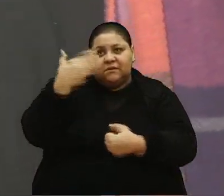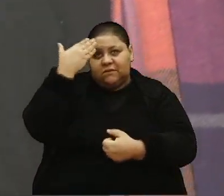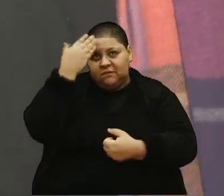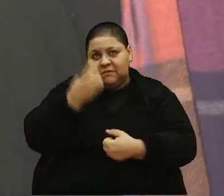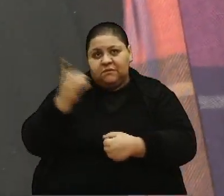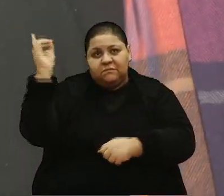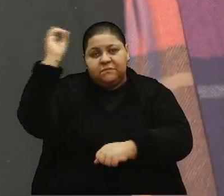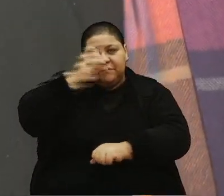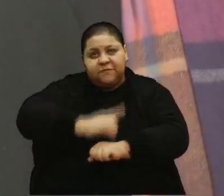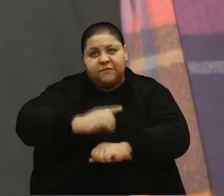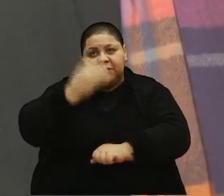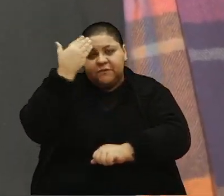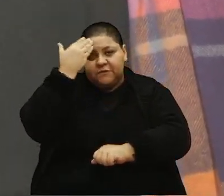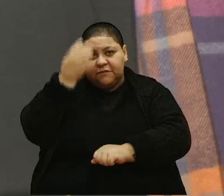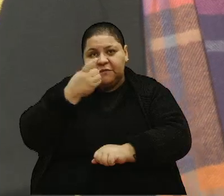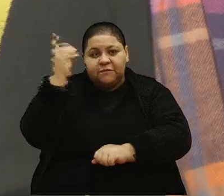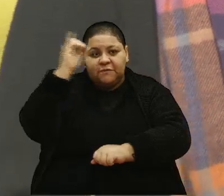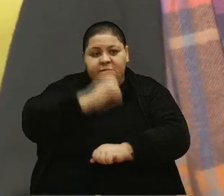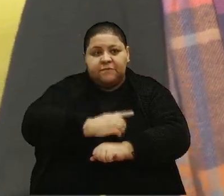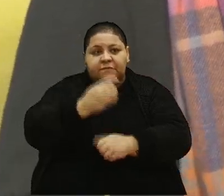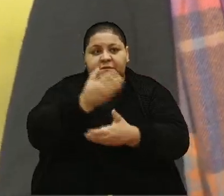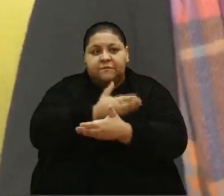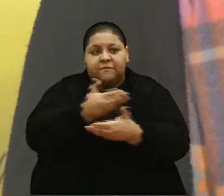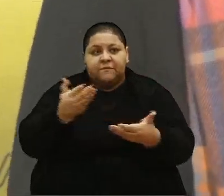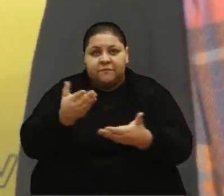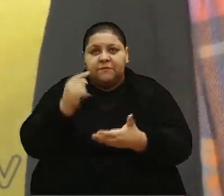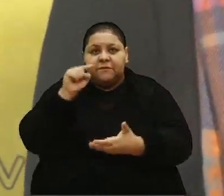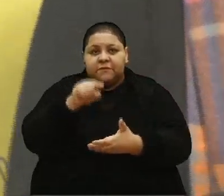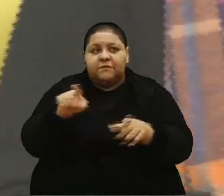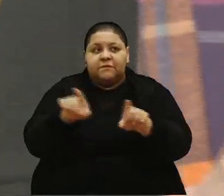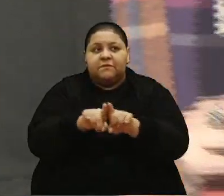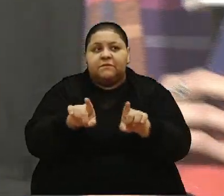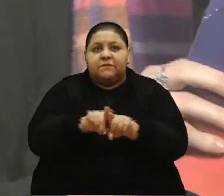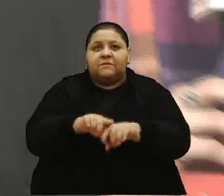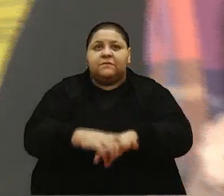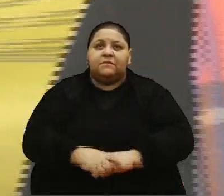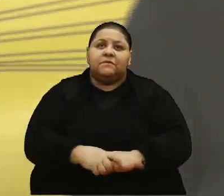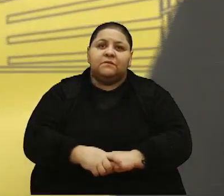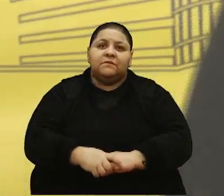dia, vereadora. Muito obrigada, bom dia a todos e um bom dia para ti também, querida. Obrigada. Gente,